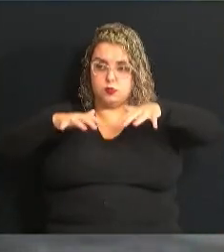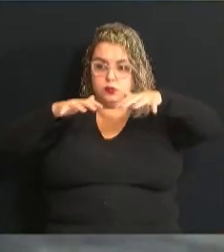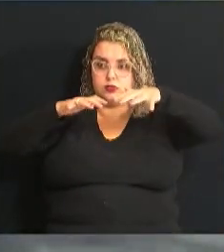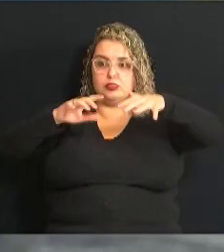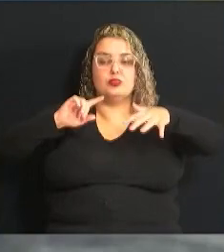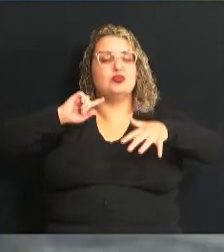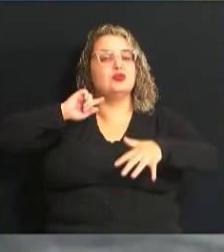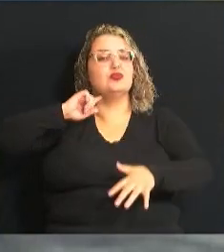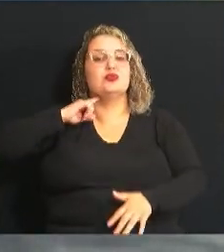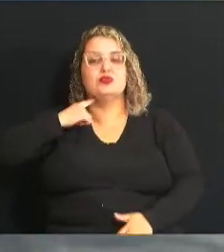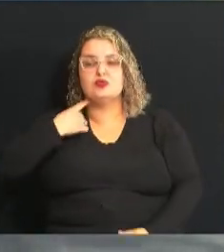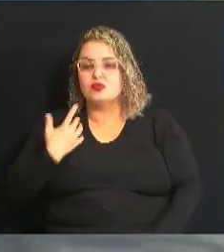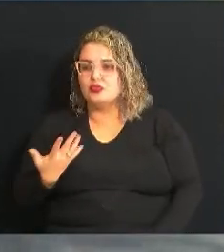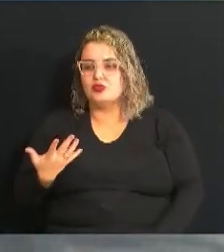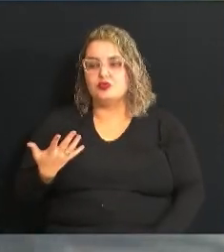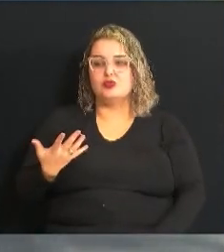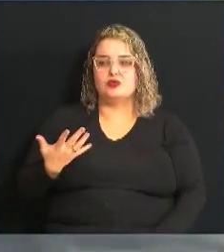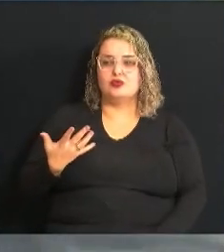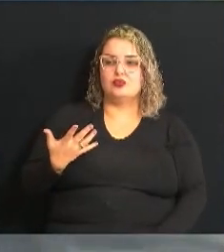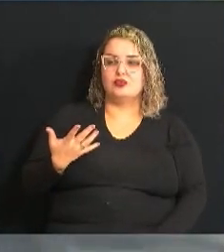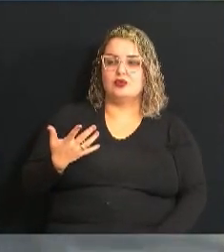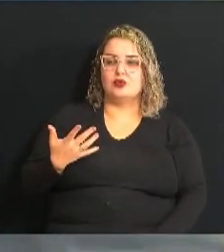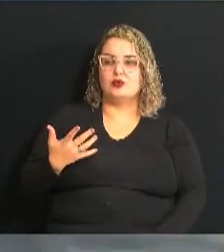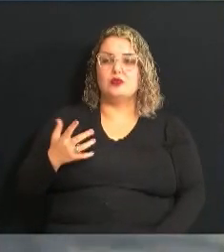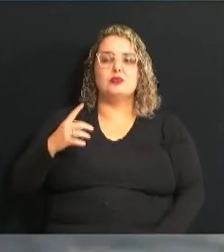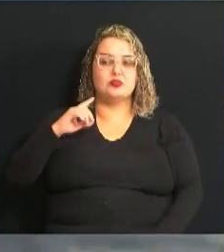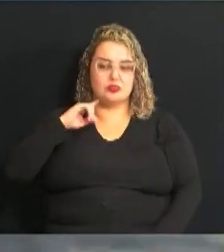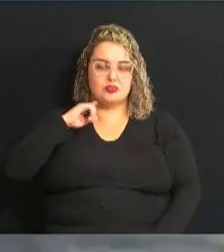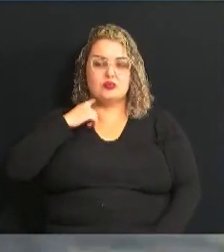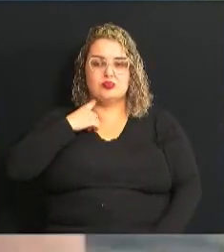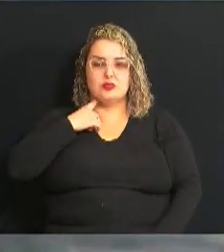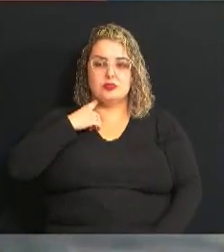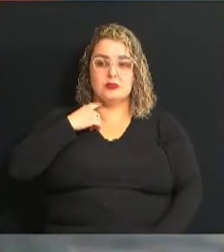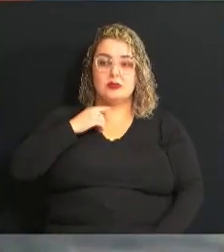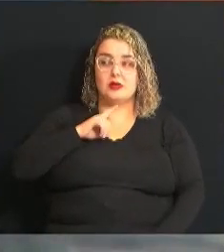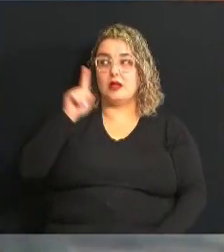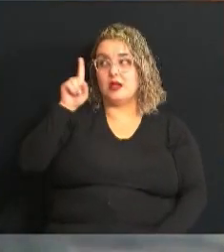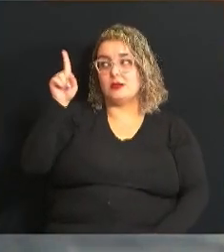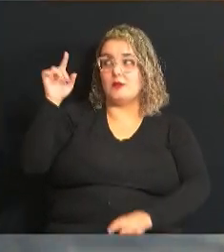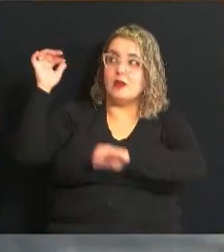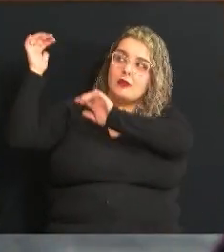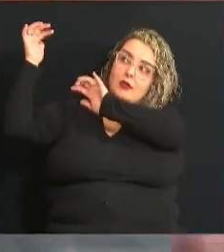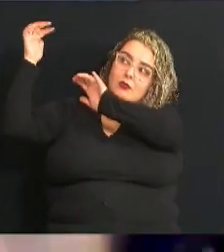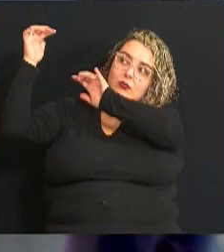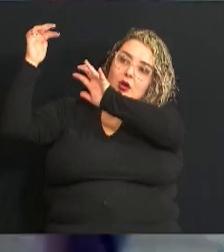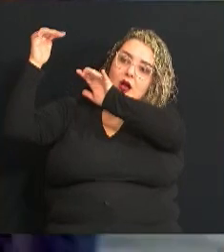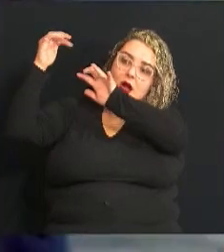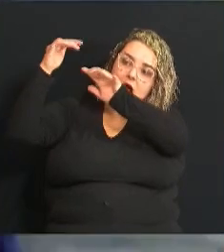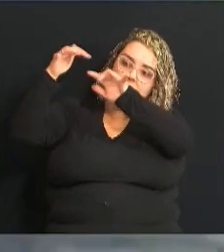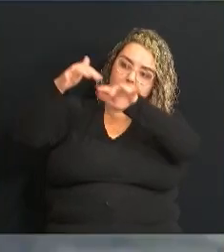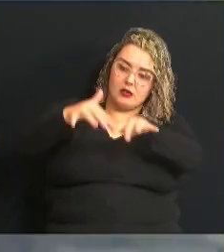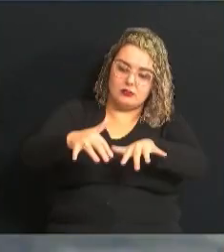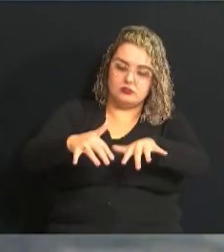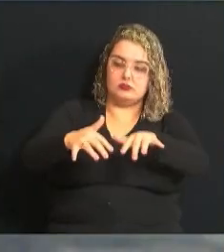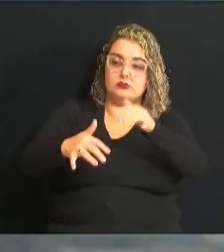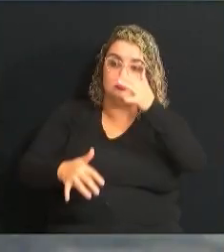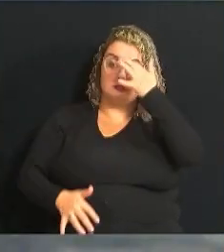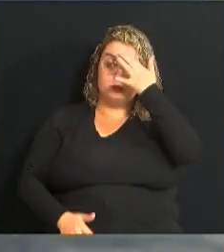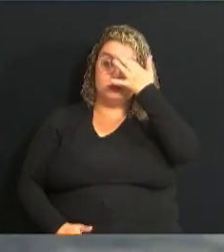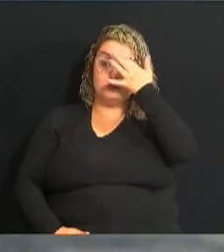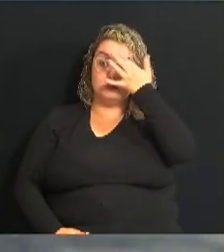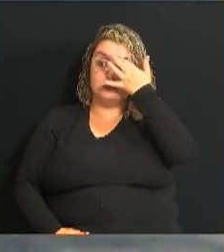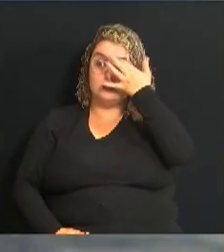entulho, muita poluição que vem lá de cima, acaba indo para a rua. E a